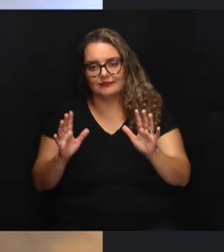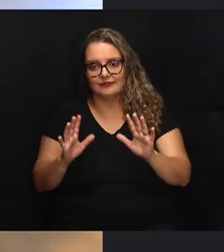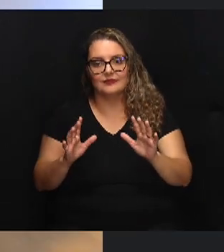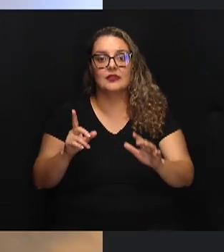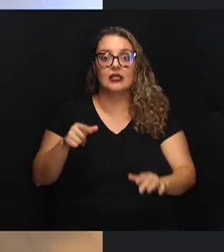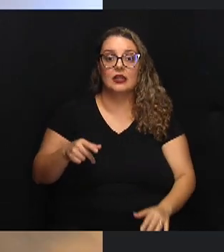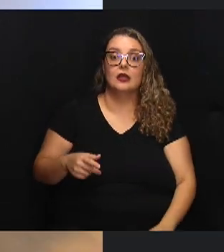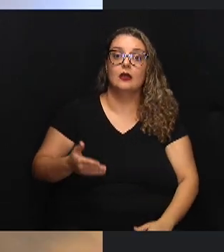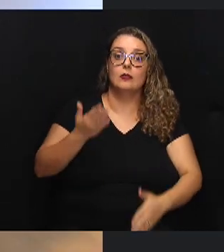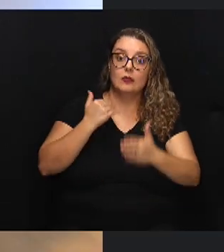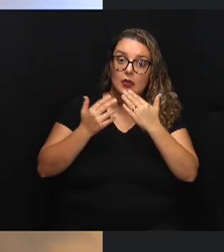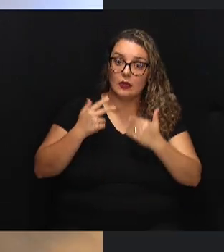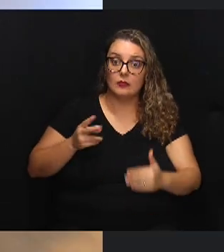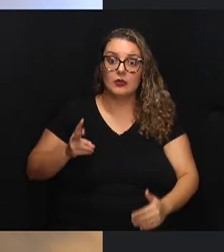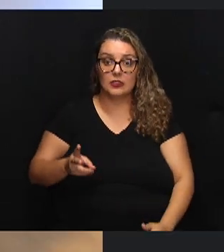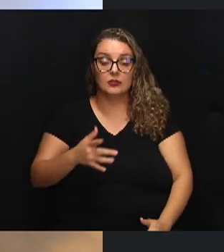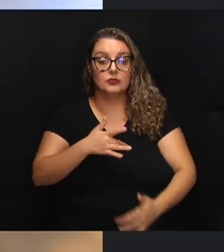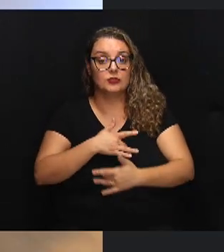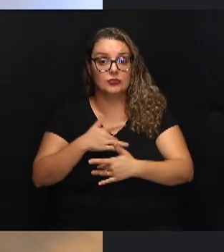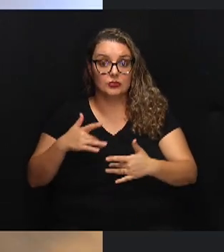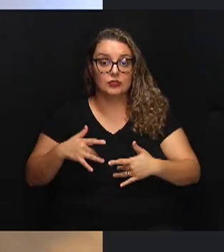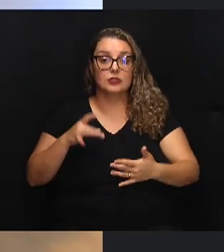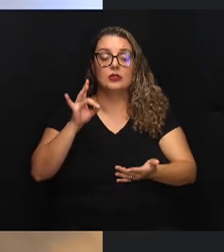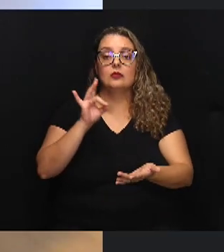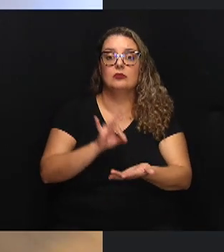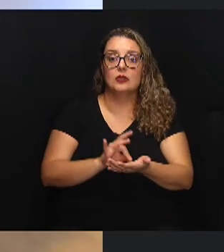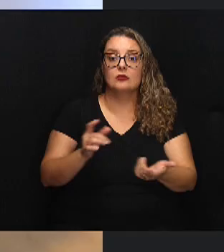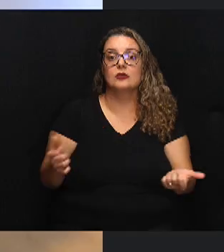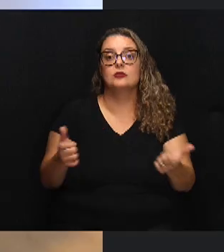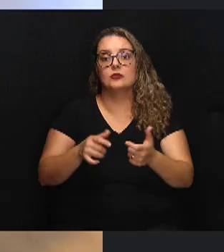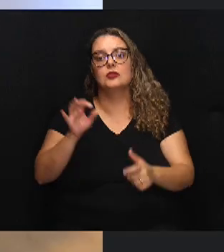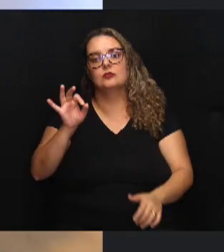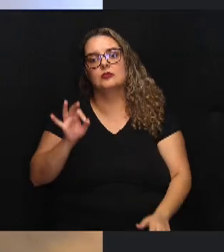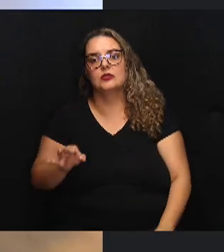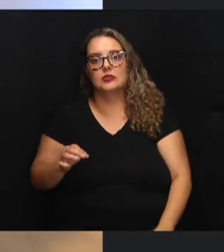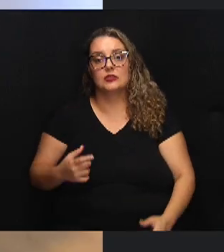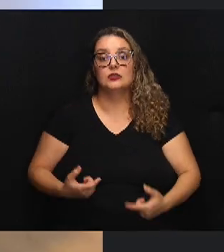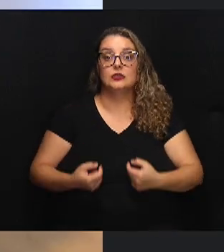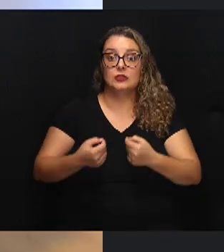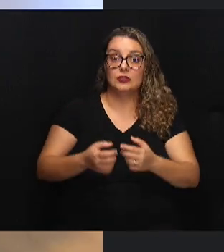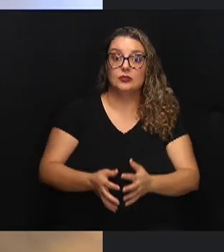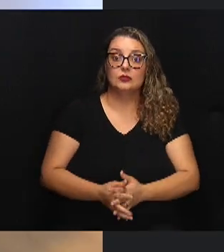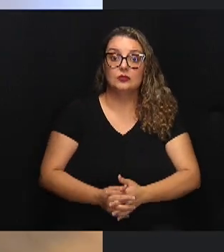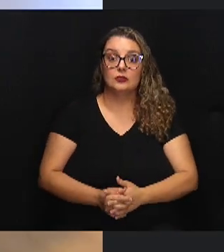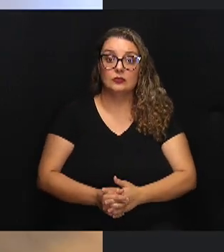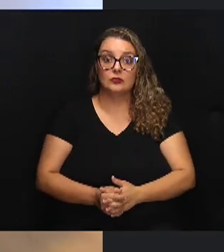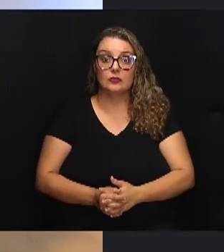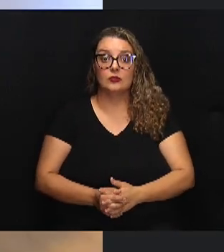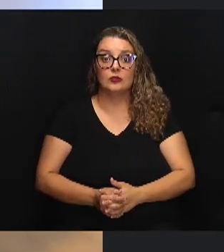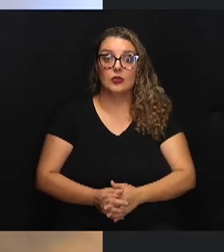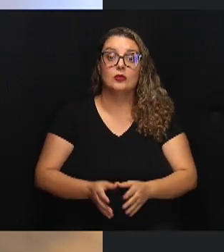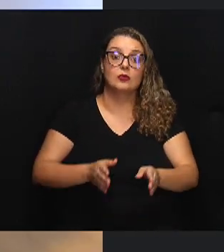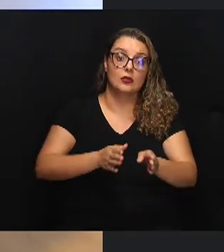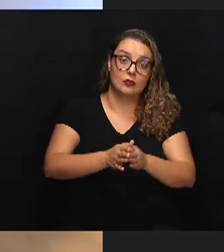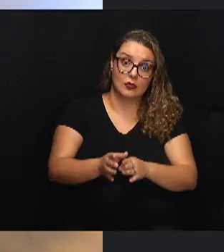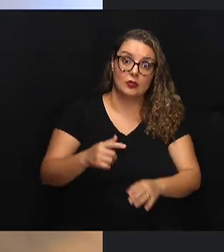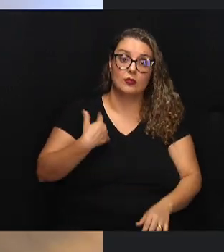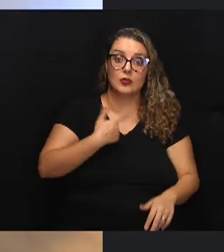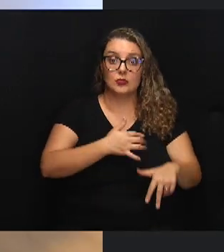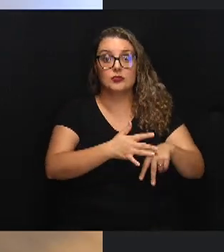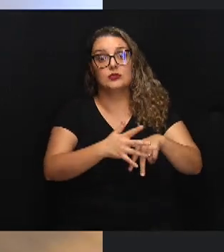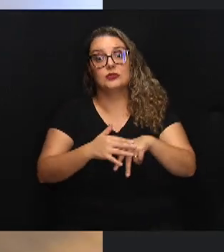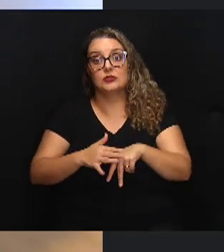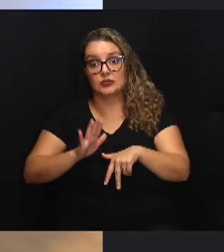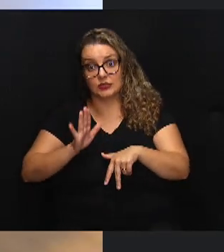constância de uma alimentação saudável que vai realmente diminuir a chance de ter câncer. E o que a gente recomenda para os nossos